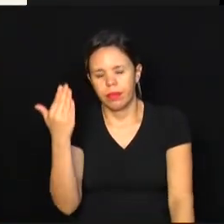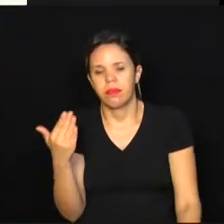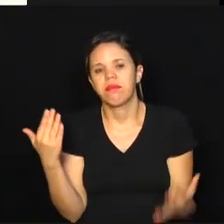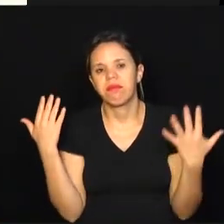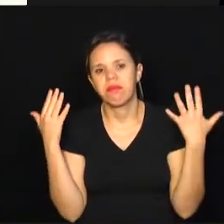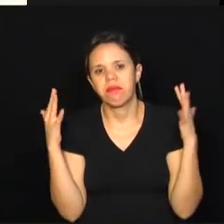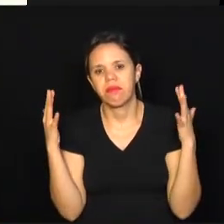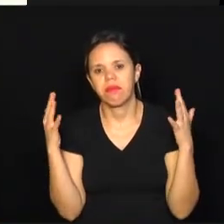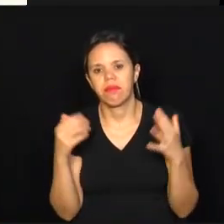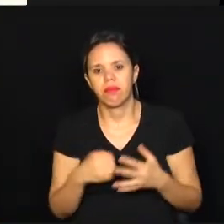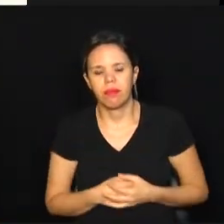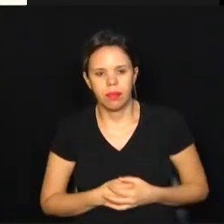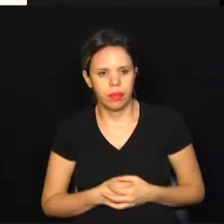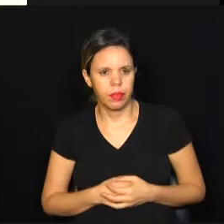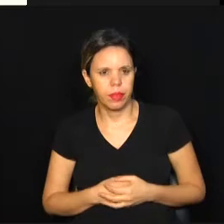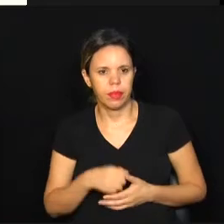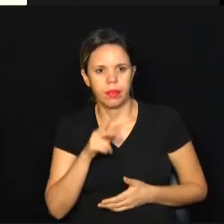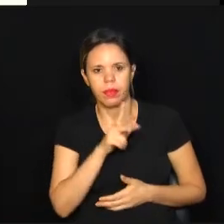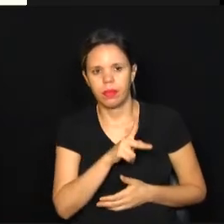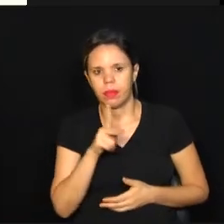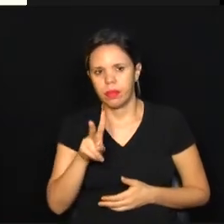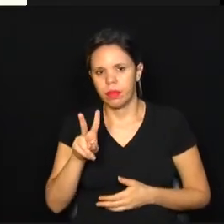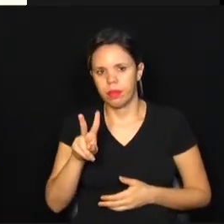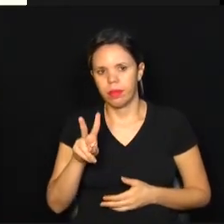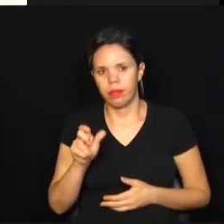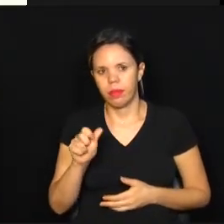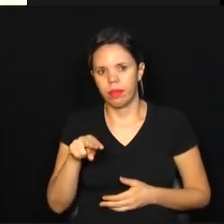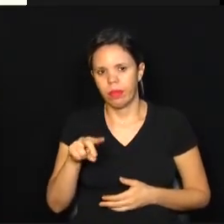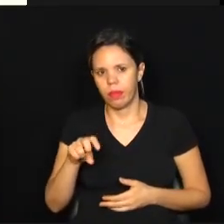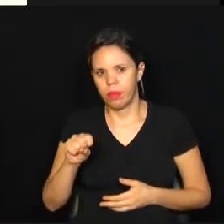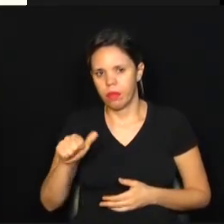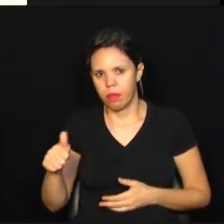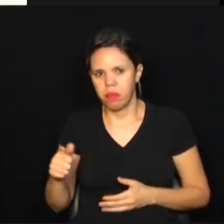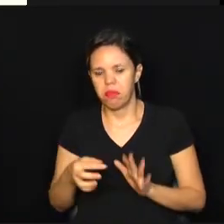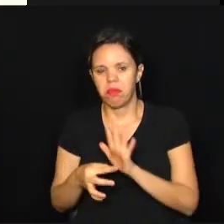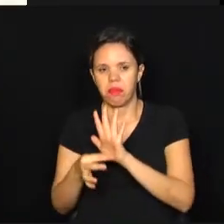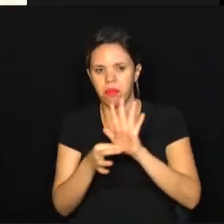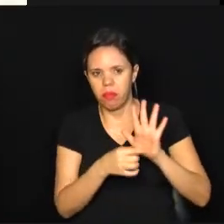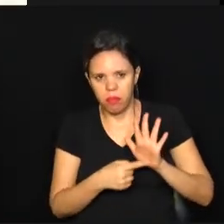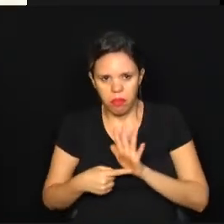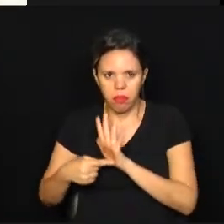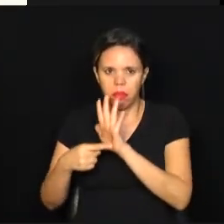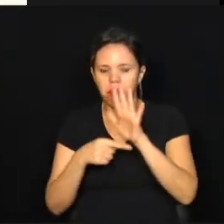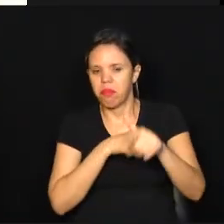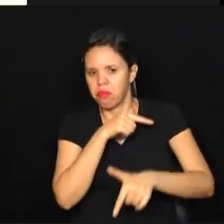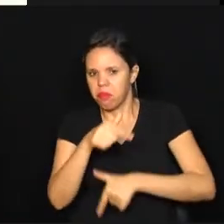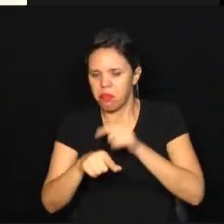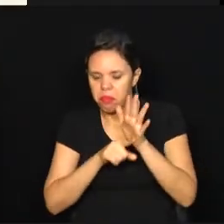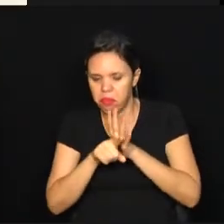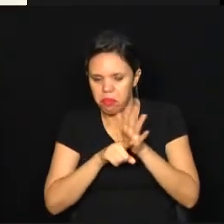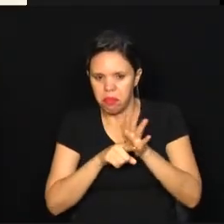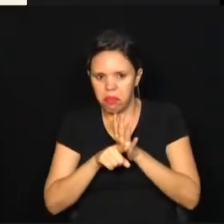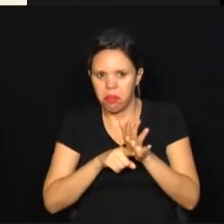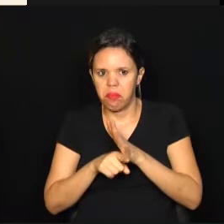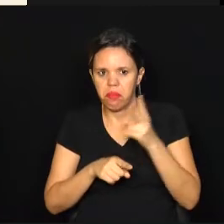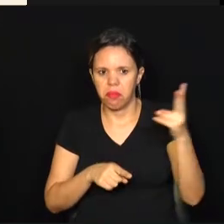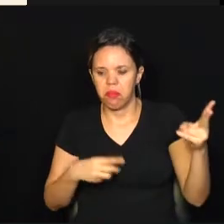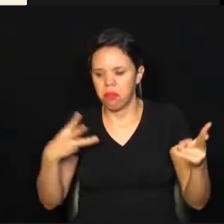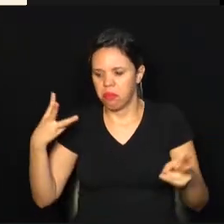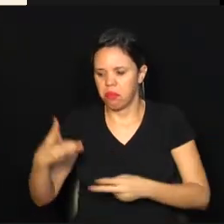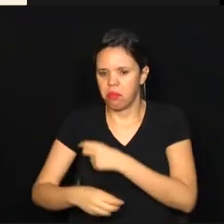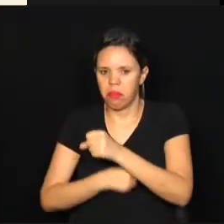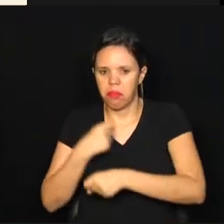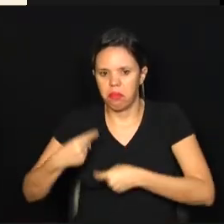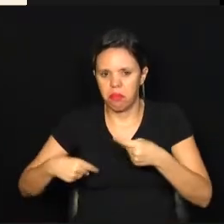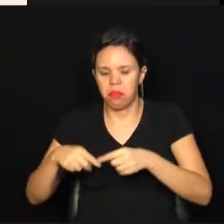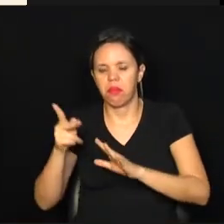parabenizo a Vanessa pela apresentação. Realmente, Vanessa, foi um trabalho aí de 2, 3 anos de discussão entre